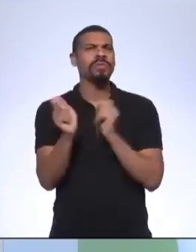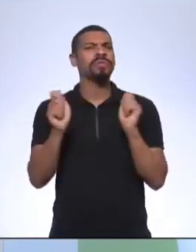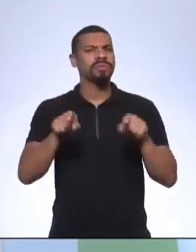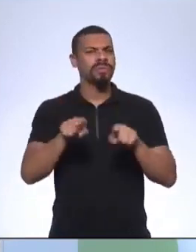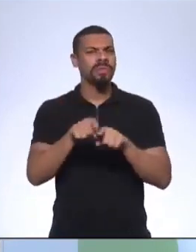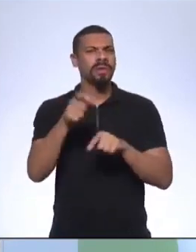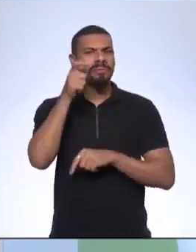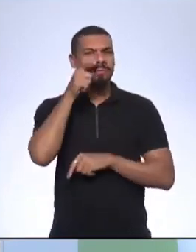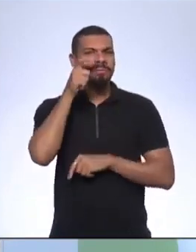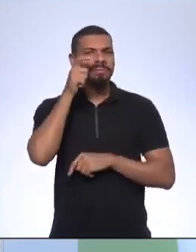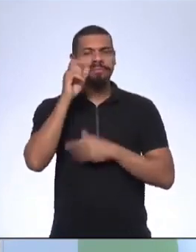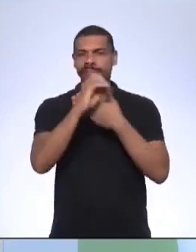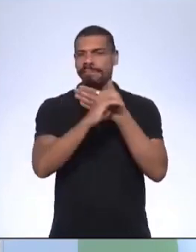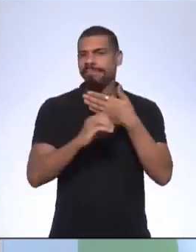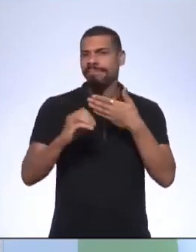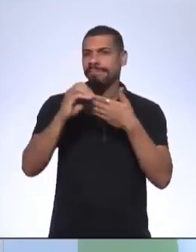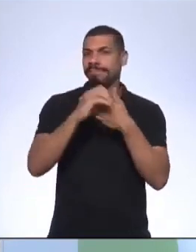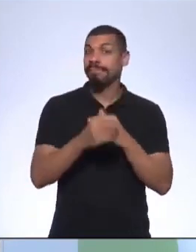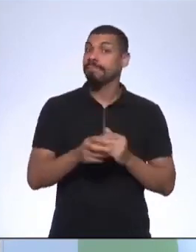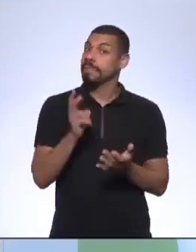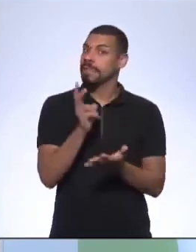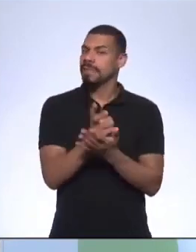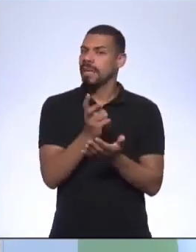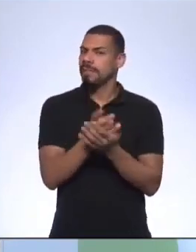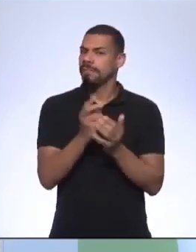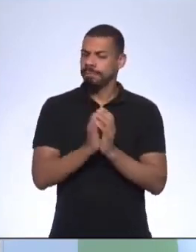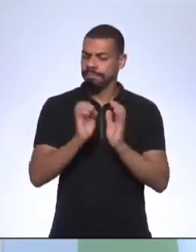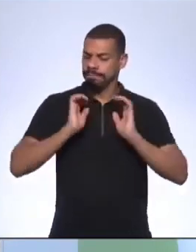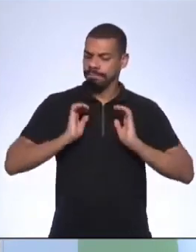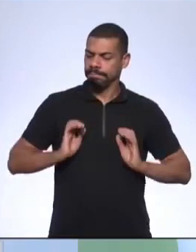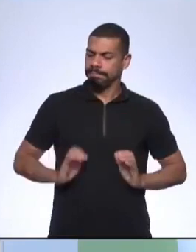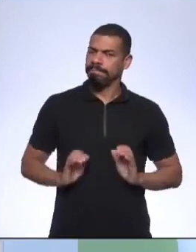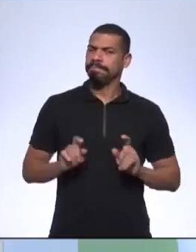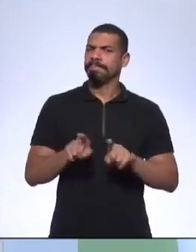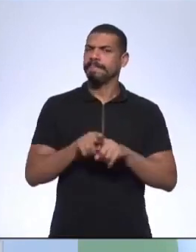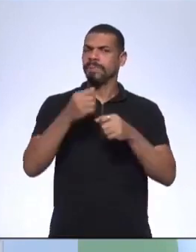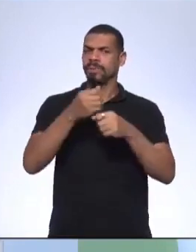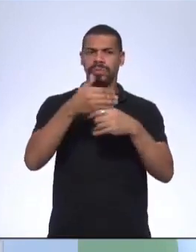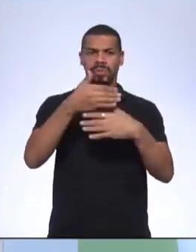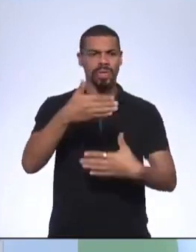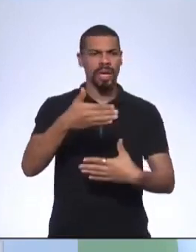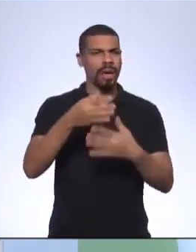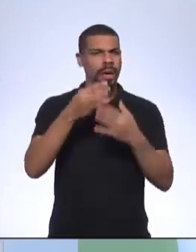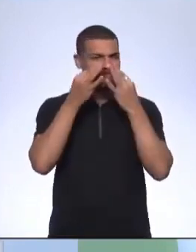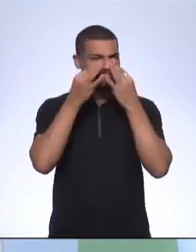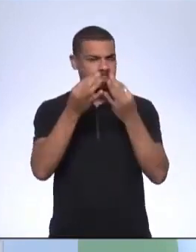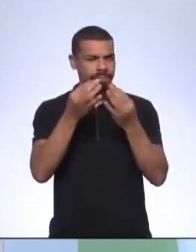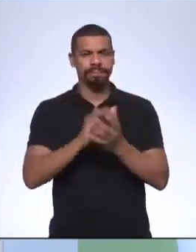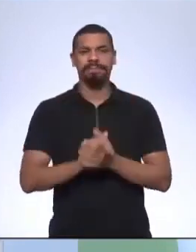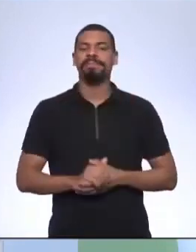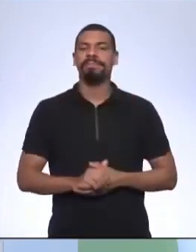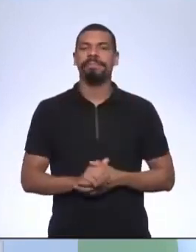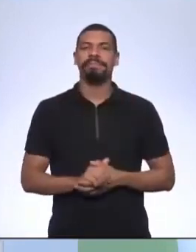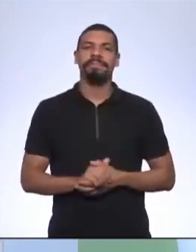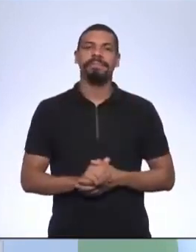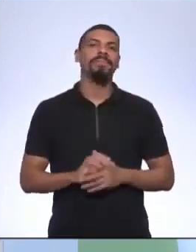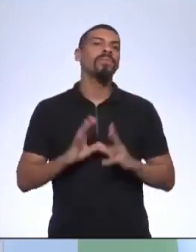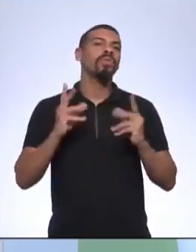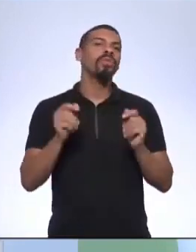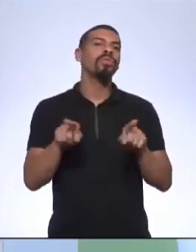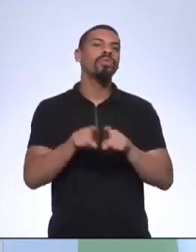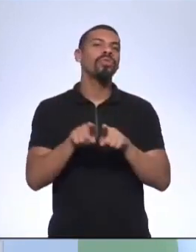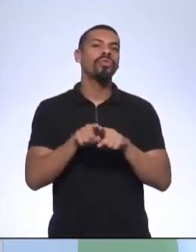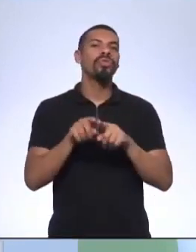acompanham. Lembrando sempre de manter aí uma certa postura no chat, né? Se concentrar aí nos assuntos da